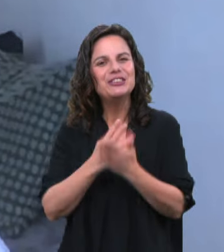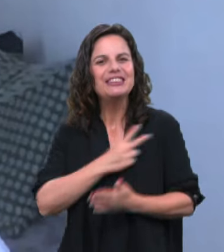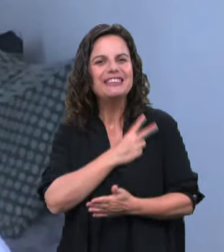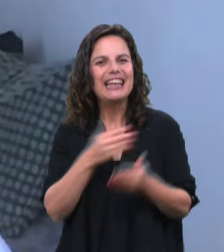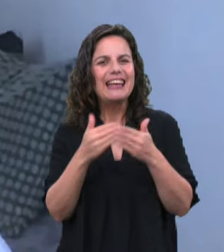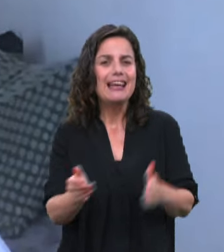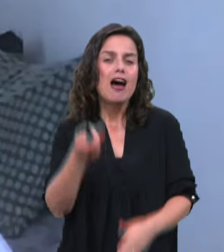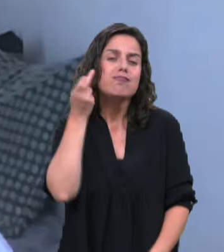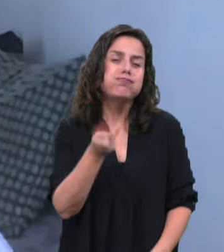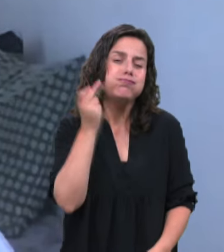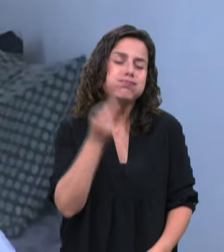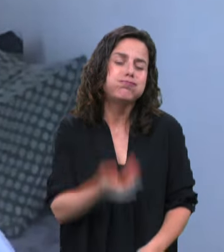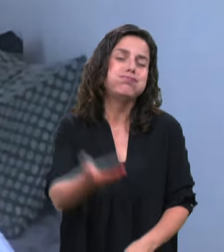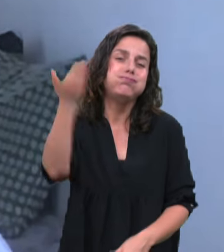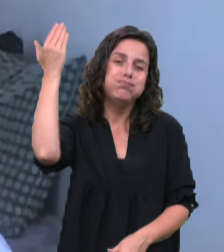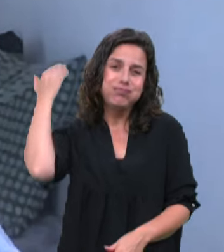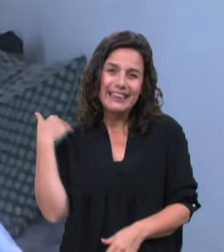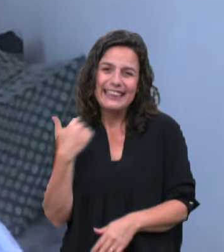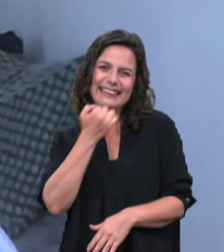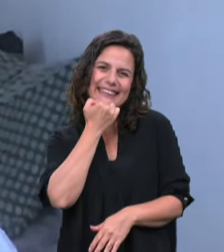Universidade Aberta há muitos, muitos anos.